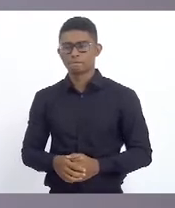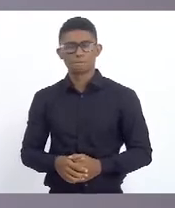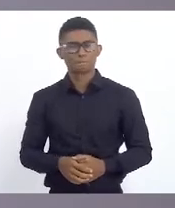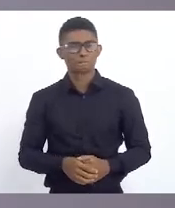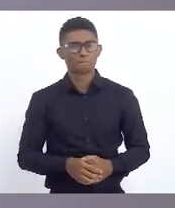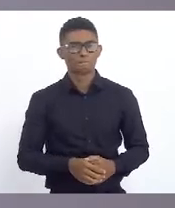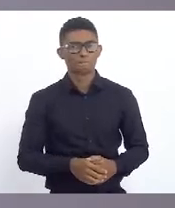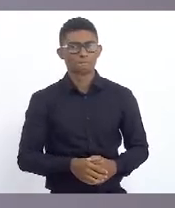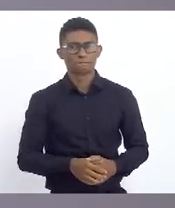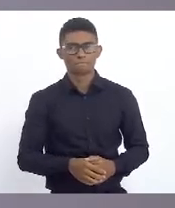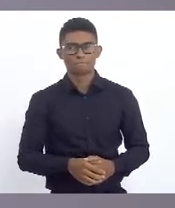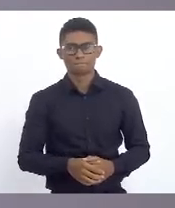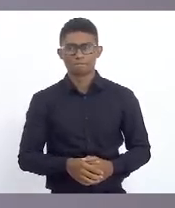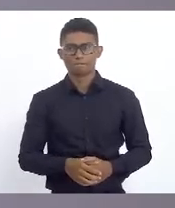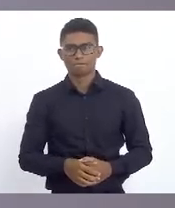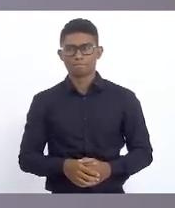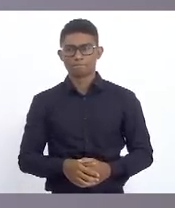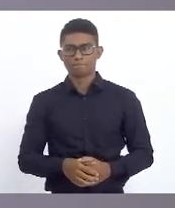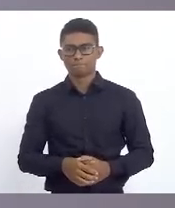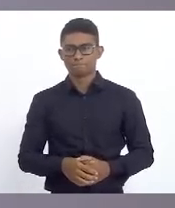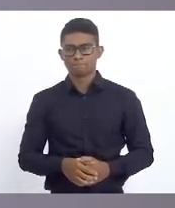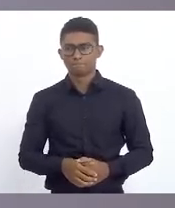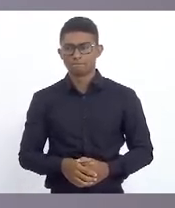Isso é a lei de Murphy.